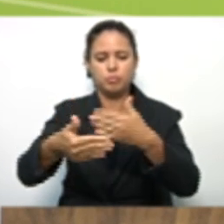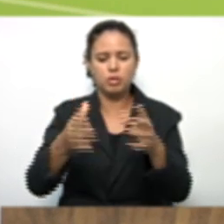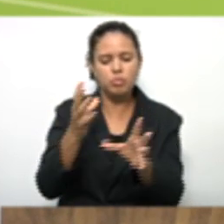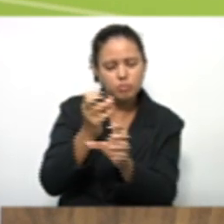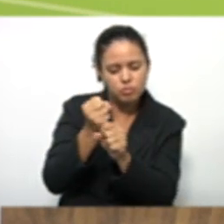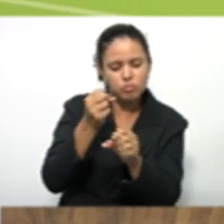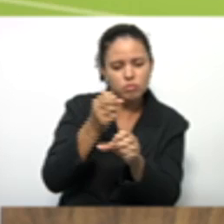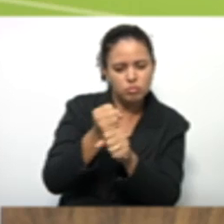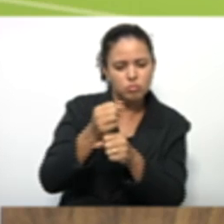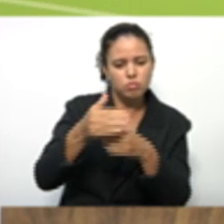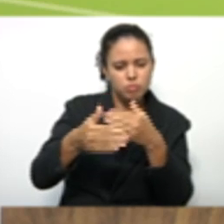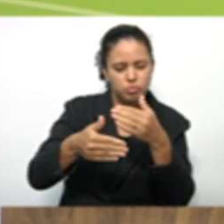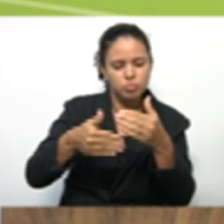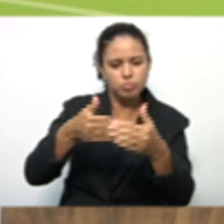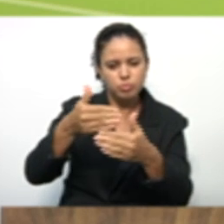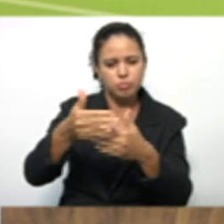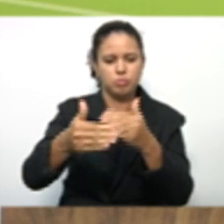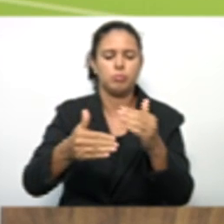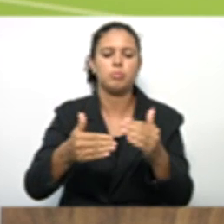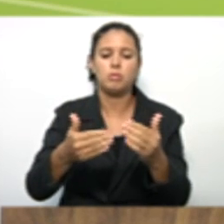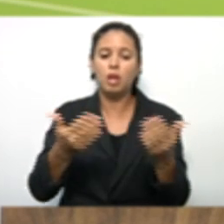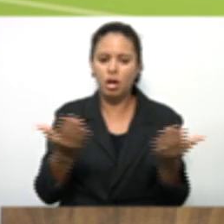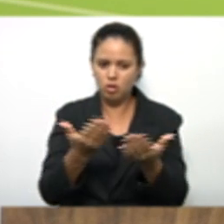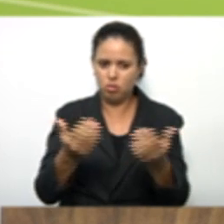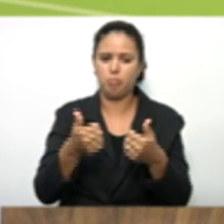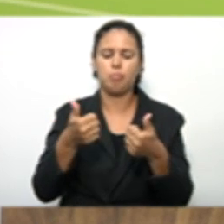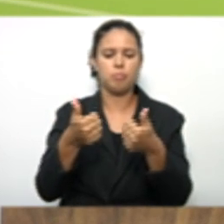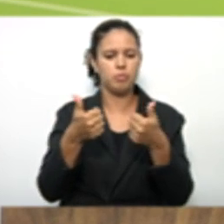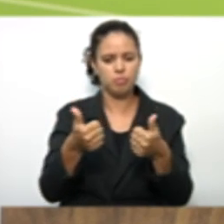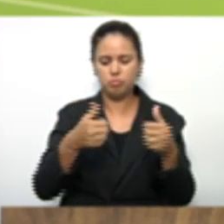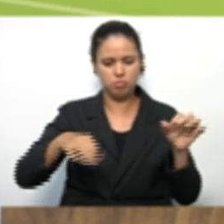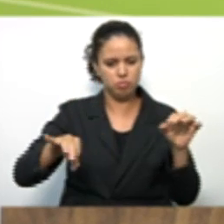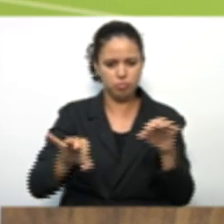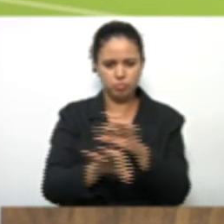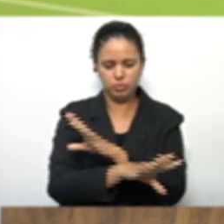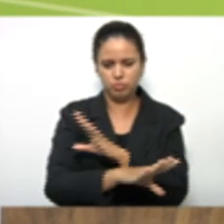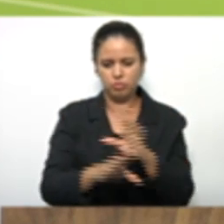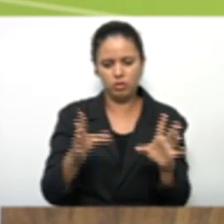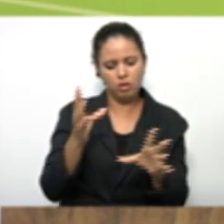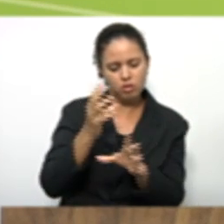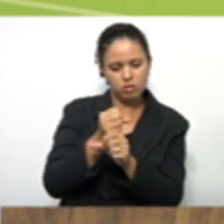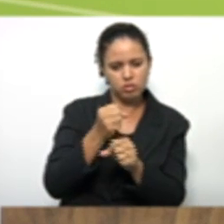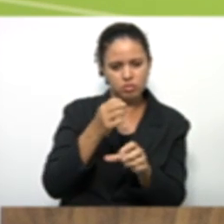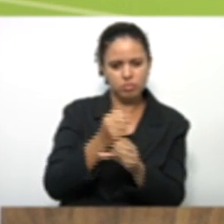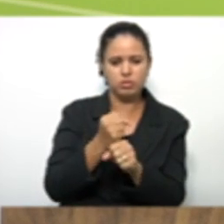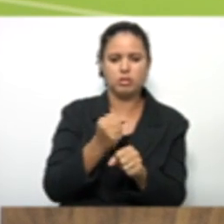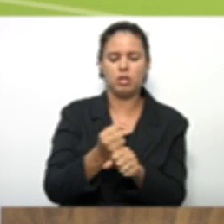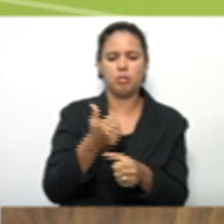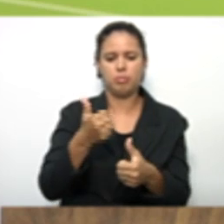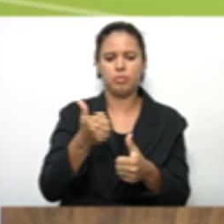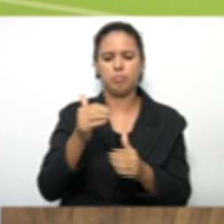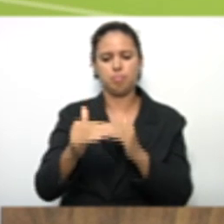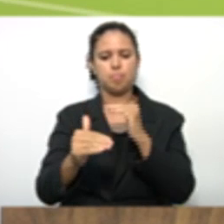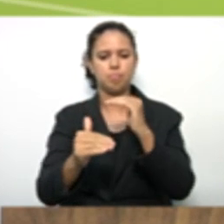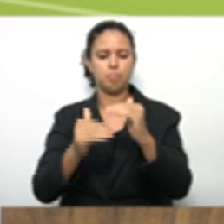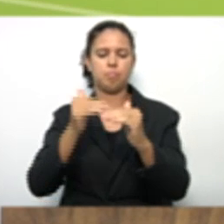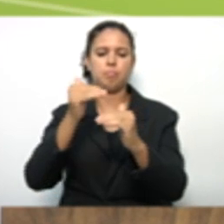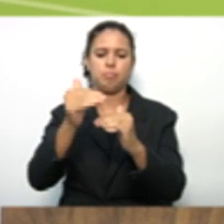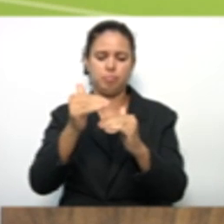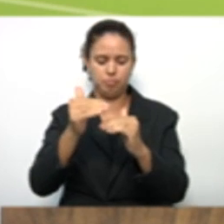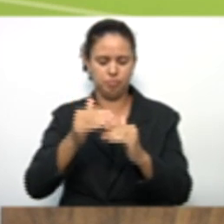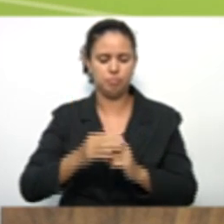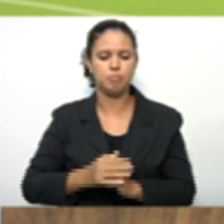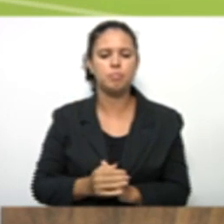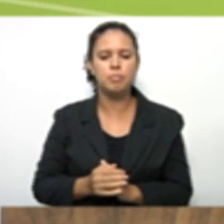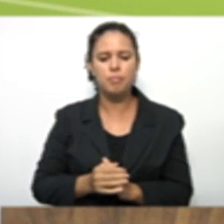a contabilidade que vemos um pouco mais a partir de hoje, né? Que ela ganhou uma incorporação maior a partir do quê? da partidas